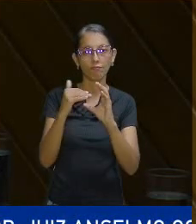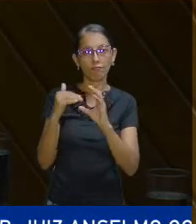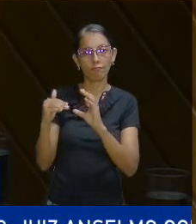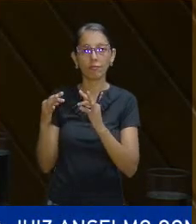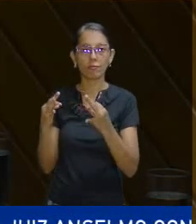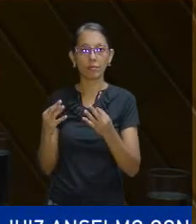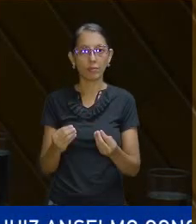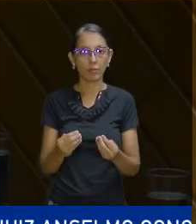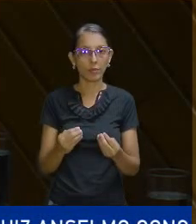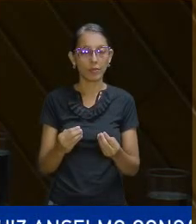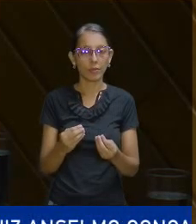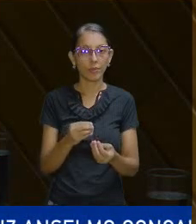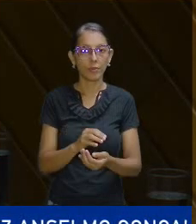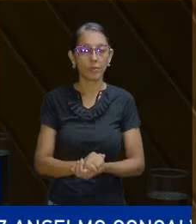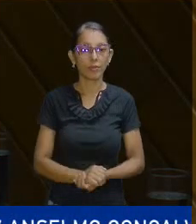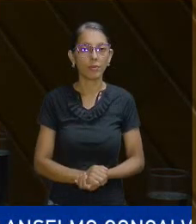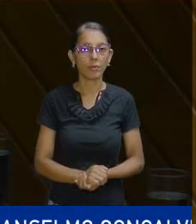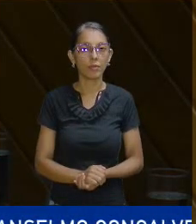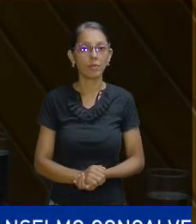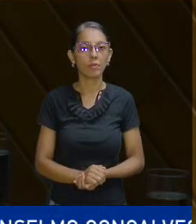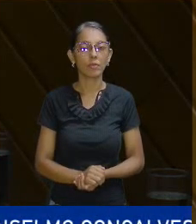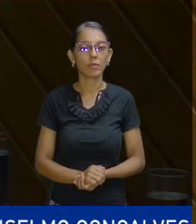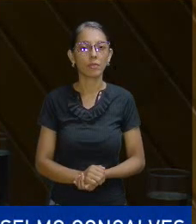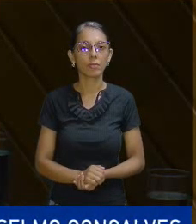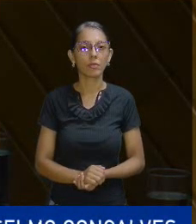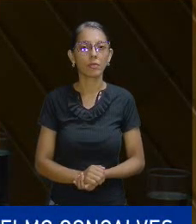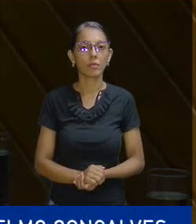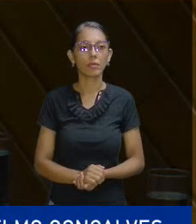todos, do